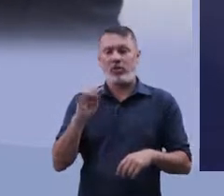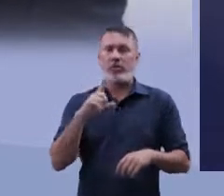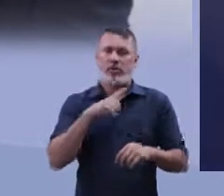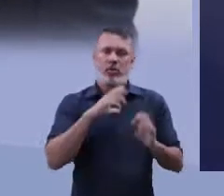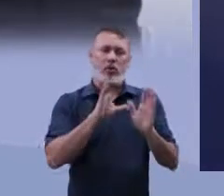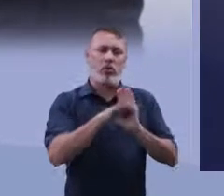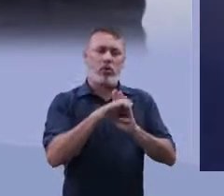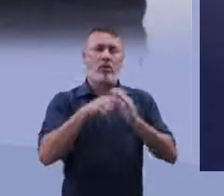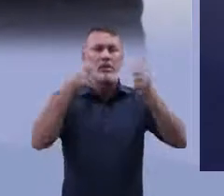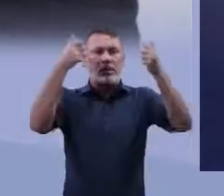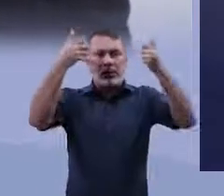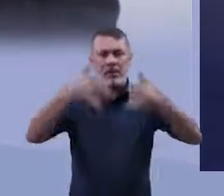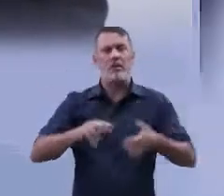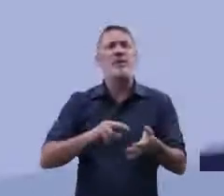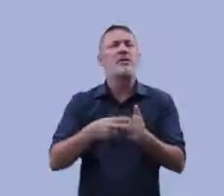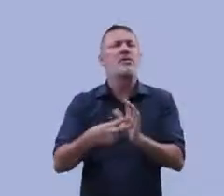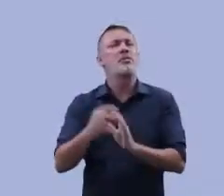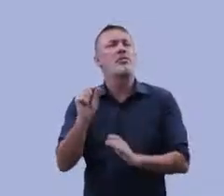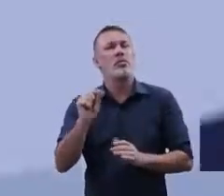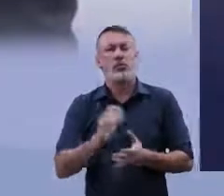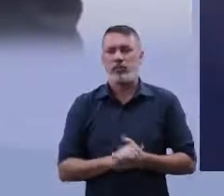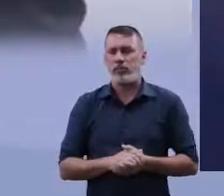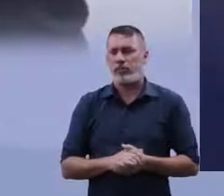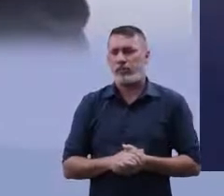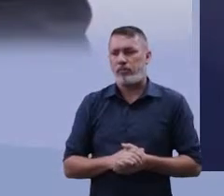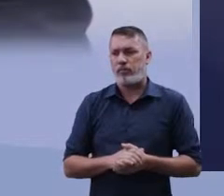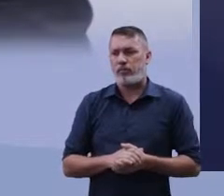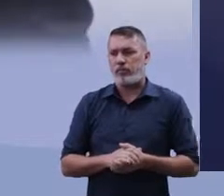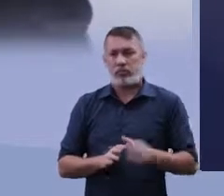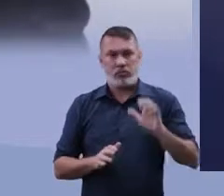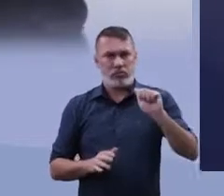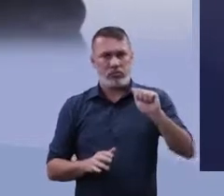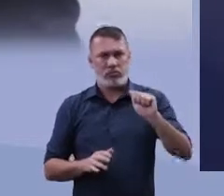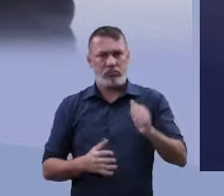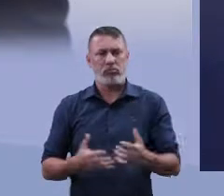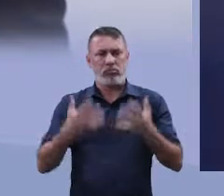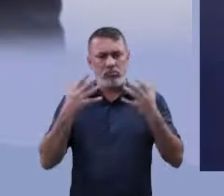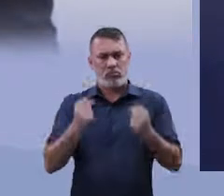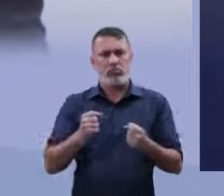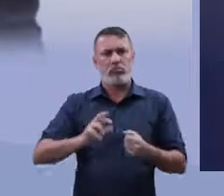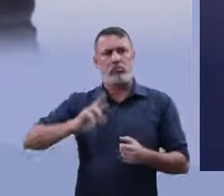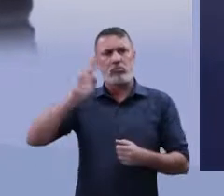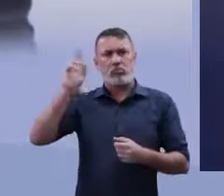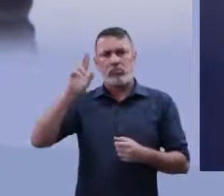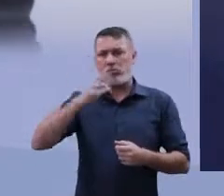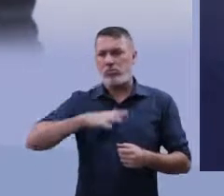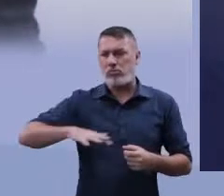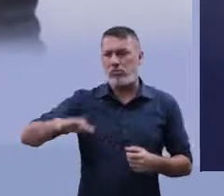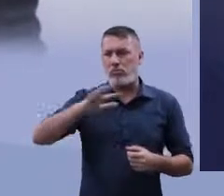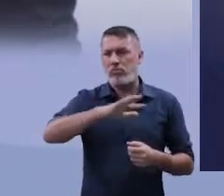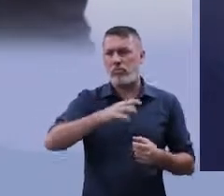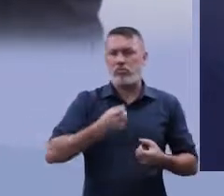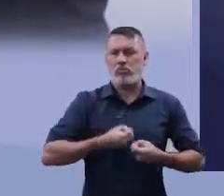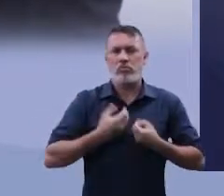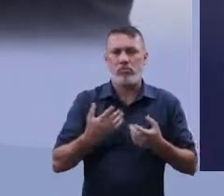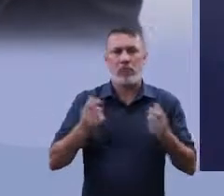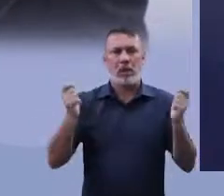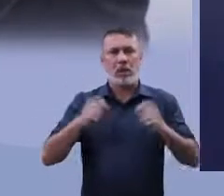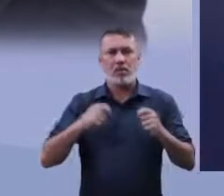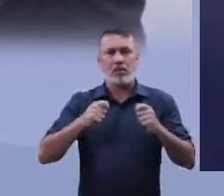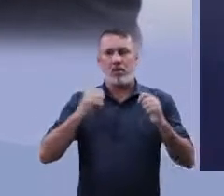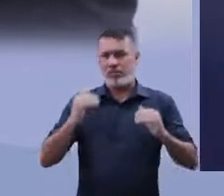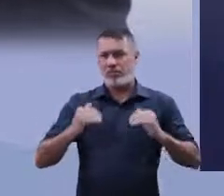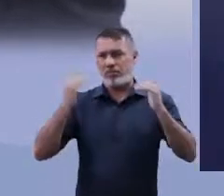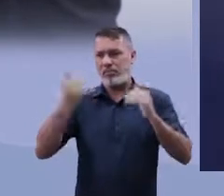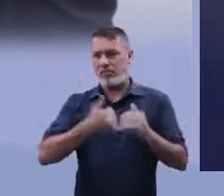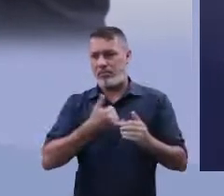Kant, representa: alternativa A reivindicação da autonomia da capacidade racional como expressão da maioridade. B,